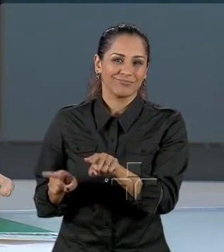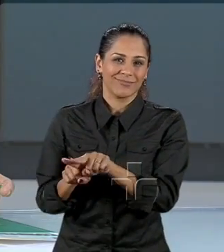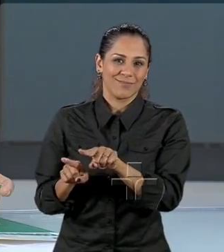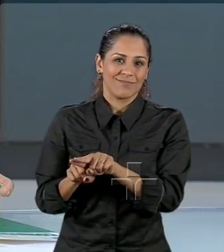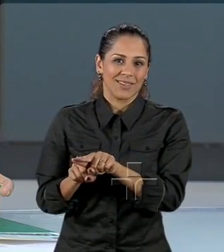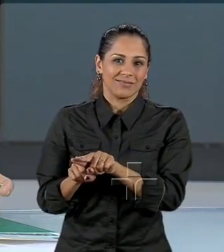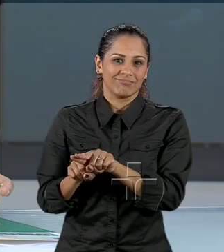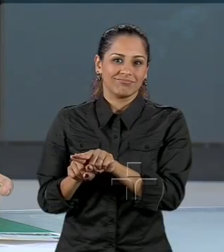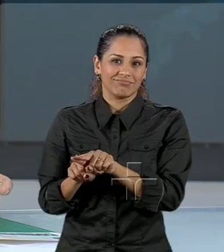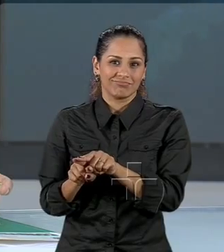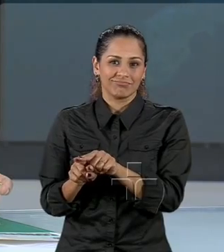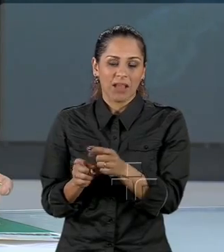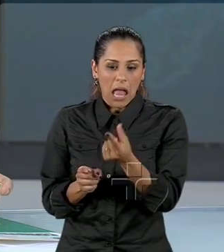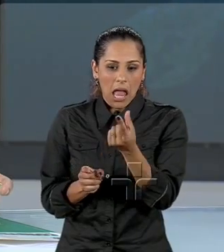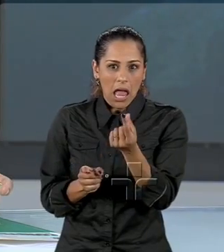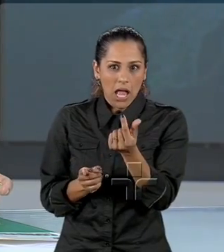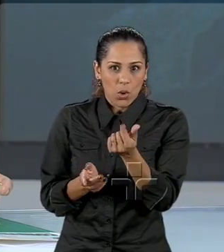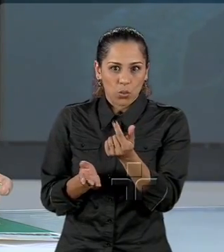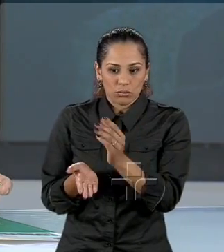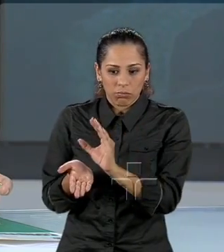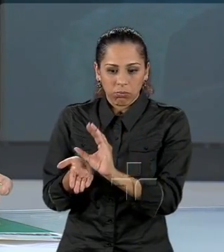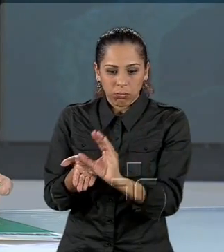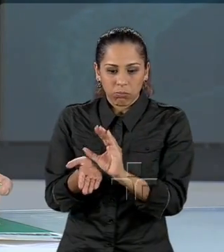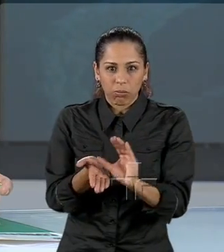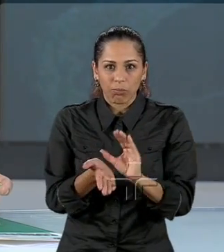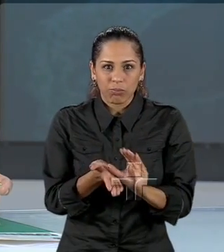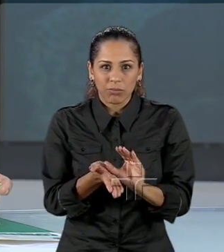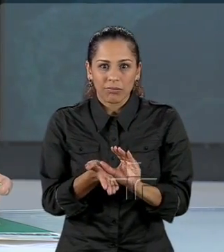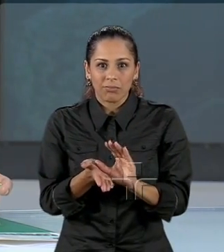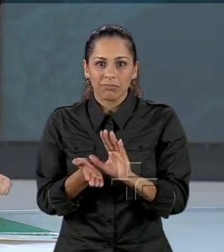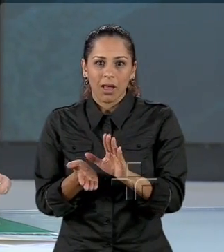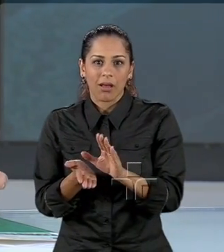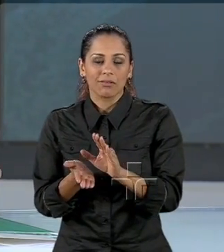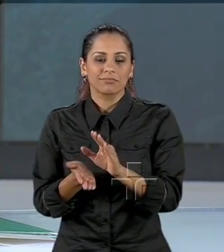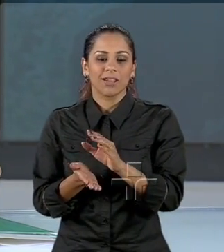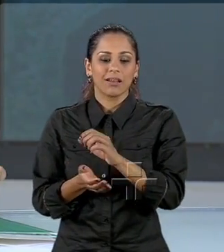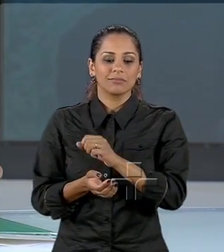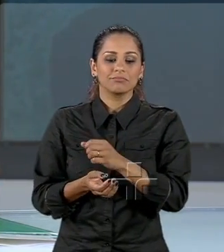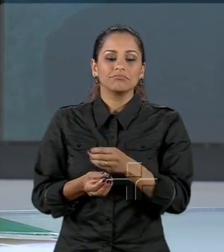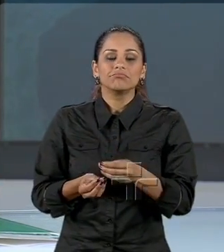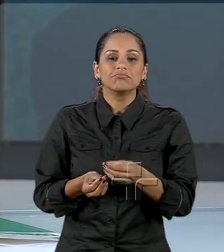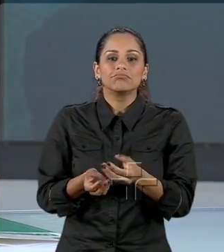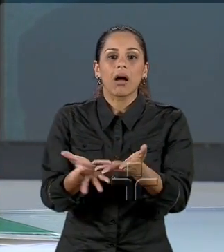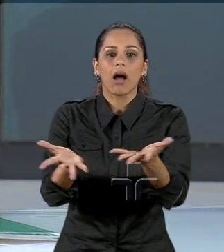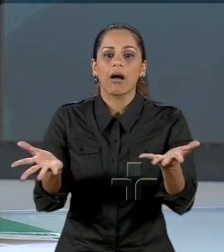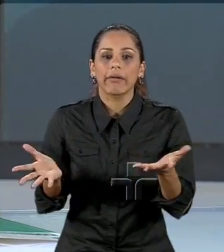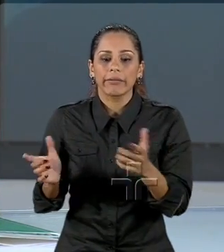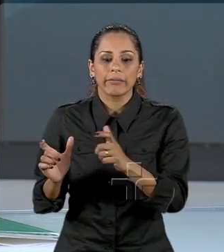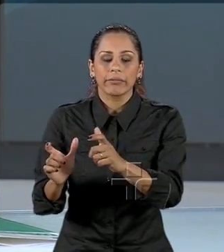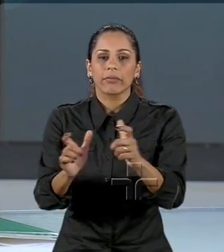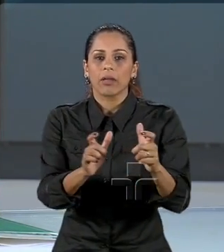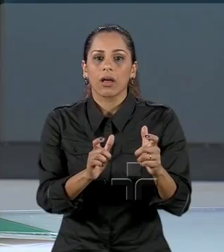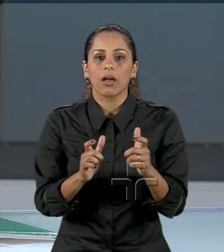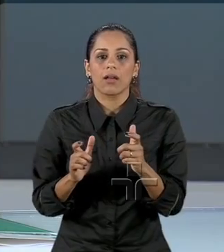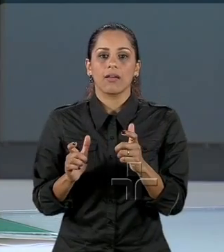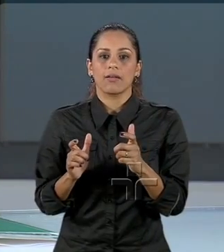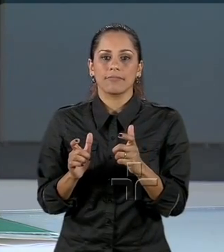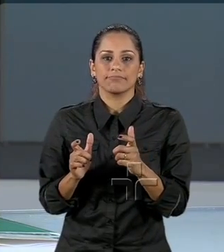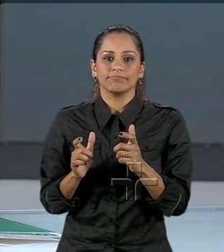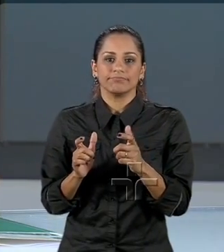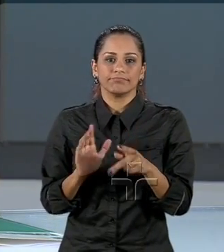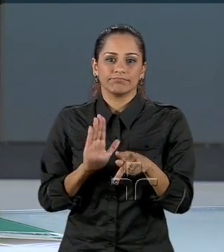de recursos públicos para o jardim, o pomar, o latifúndio de apaniguados. Né?